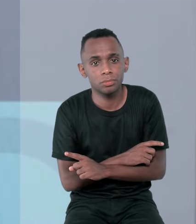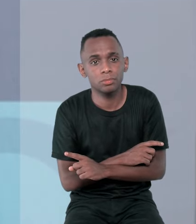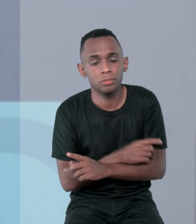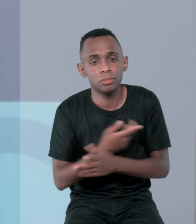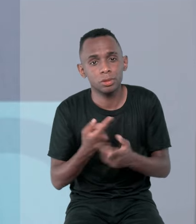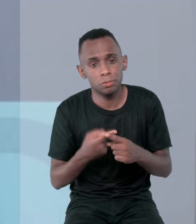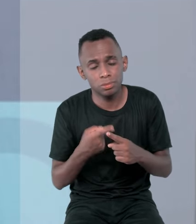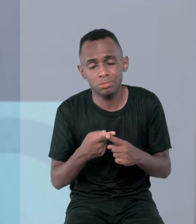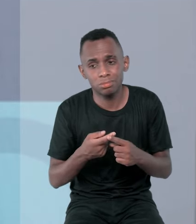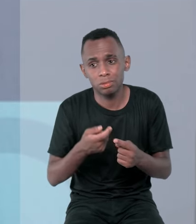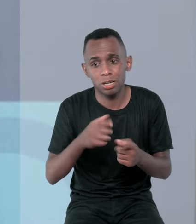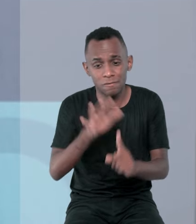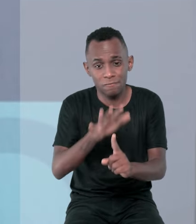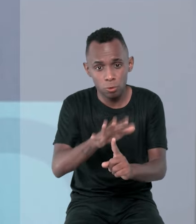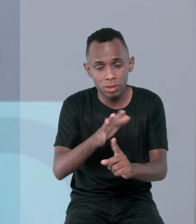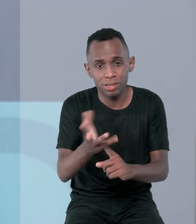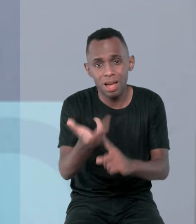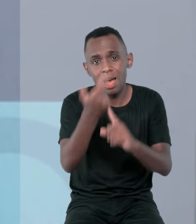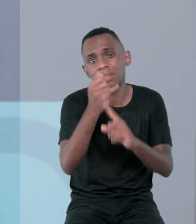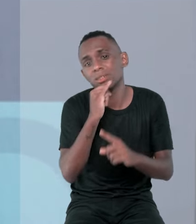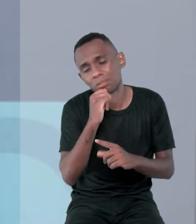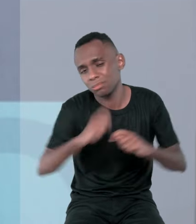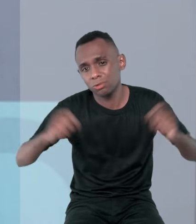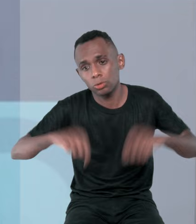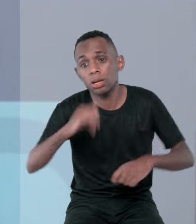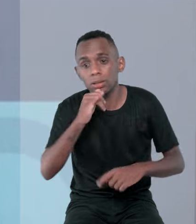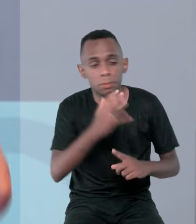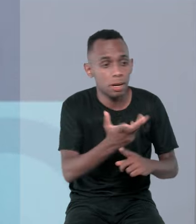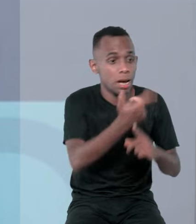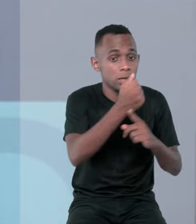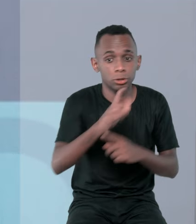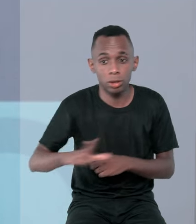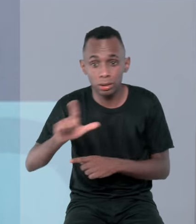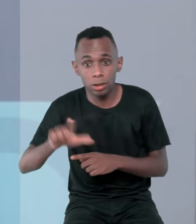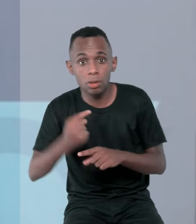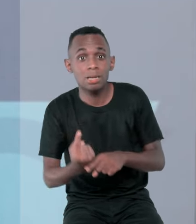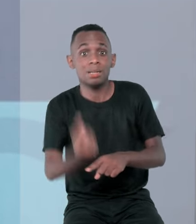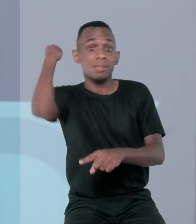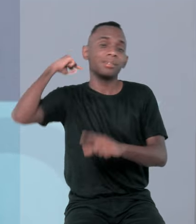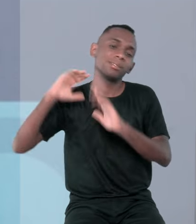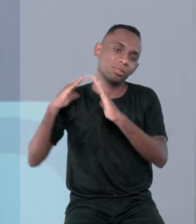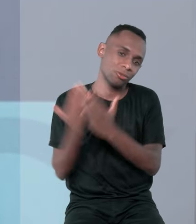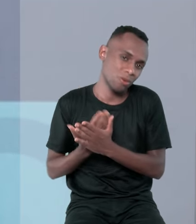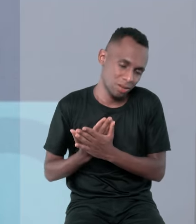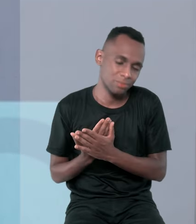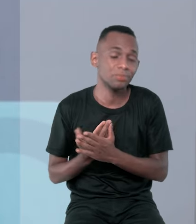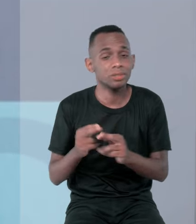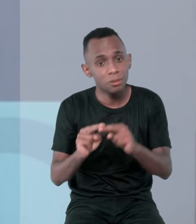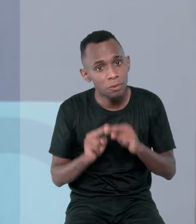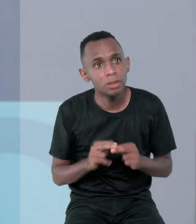a literatura. Não se escolariza a arte. A arte, a literatura, é anterior à escola. Por isso que